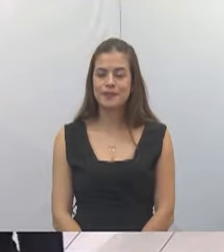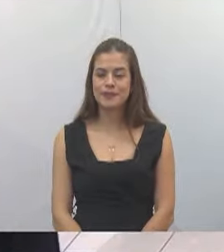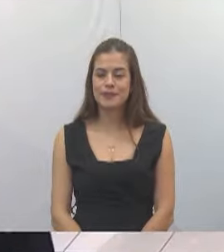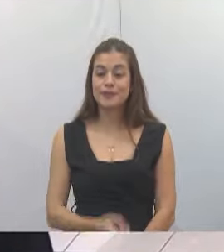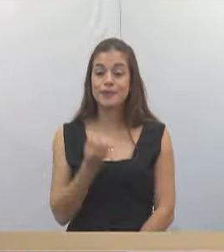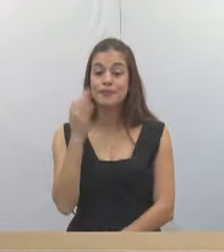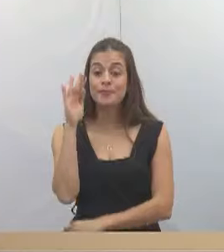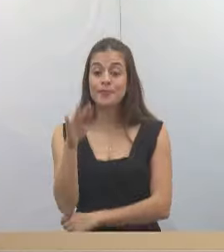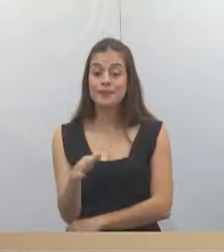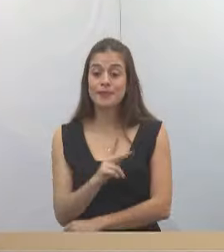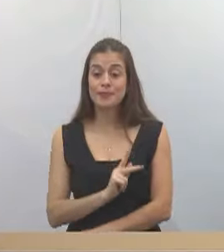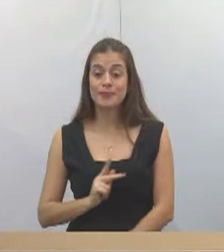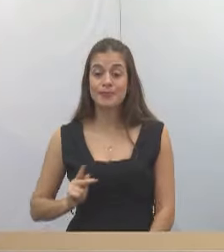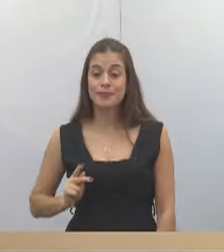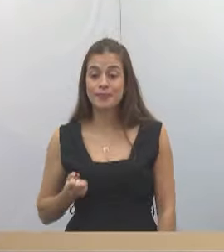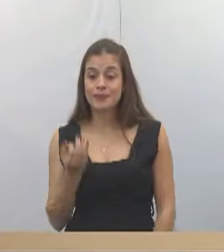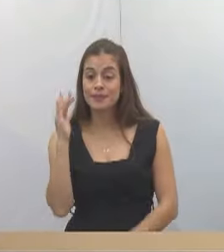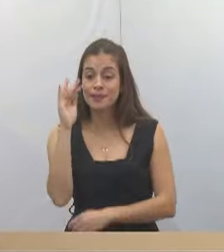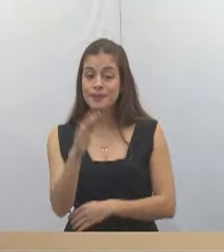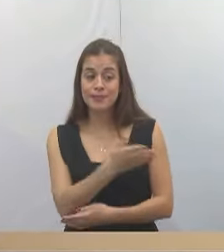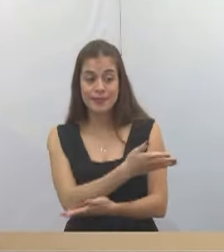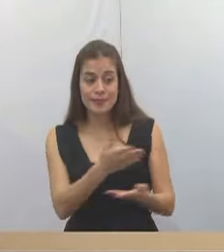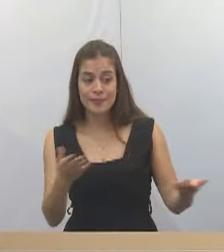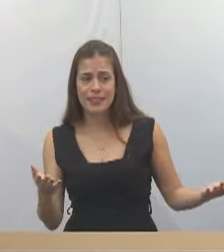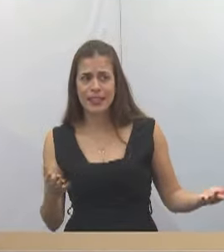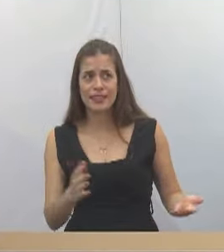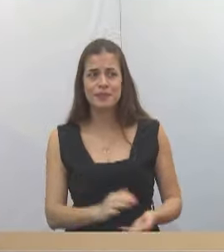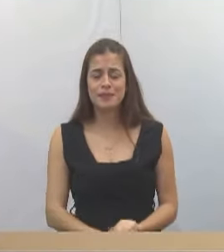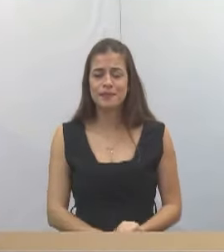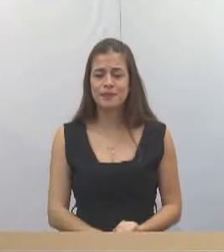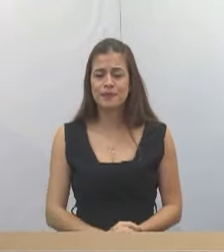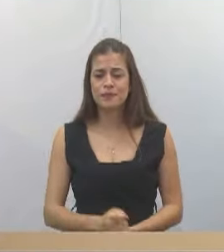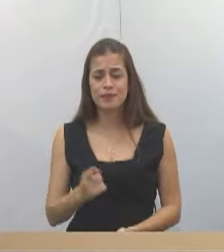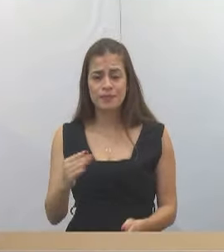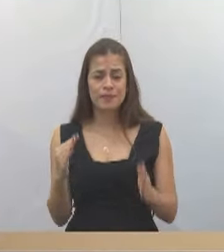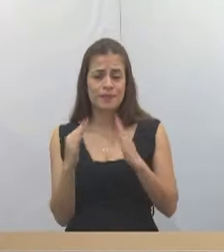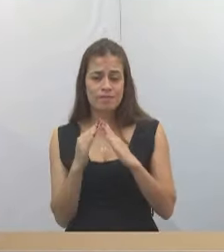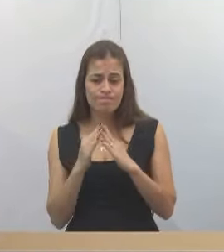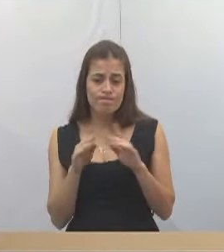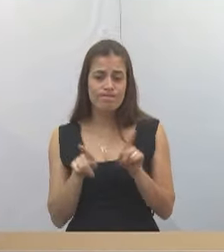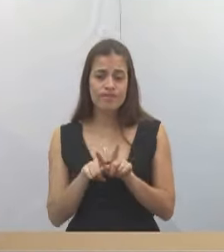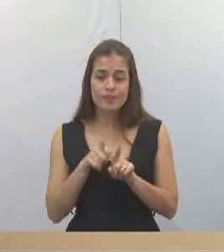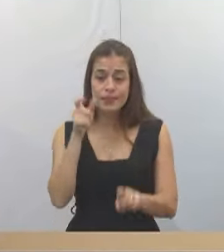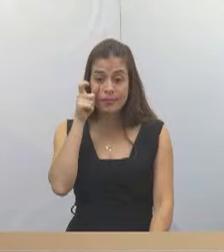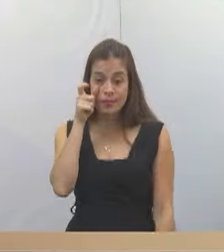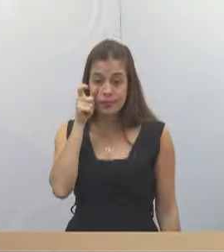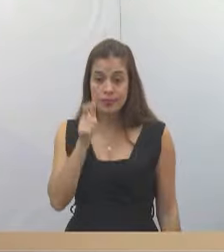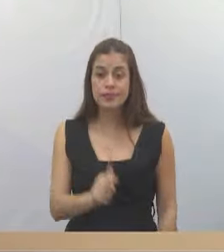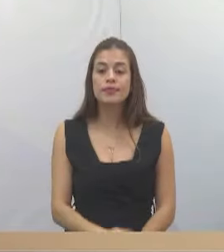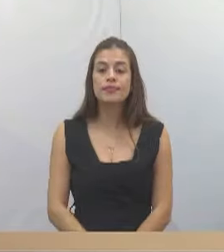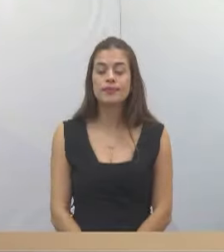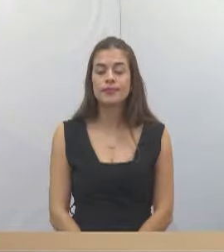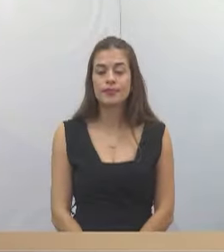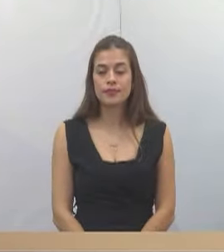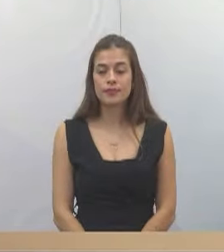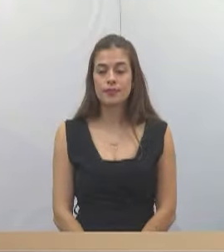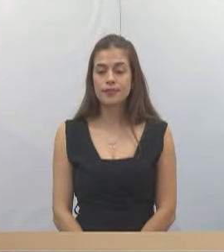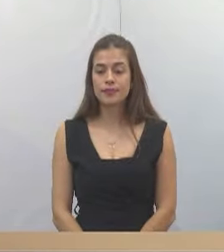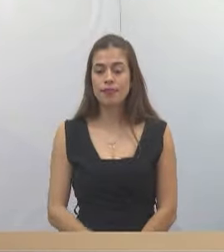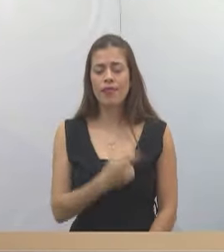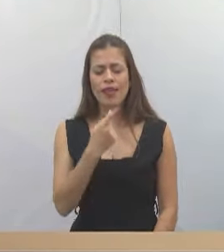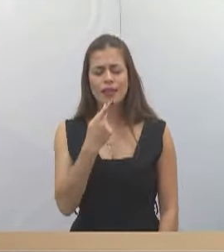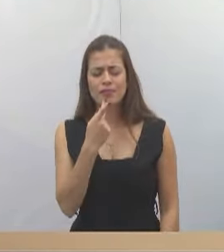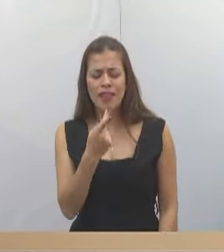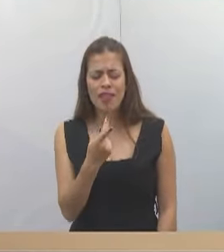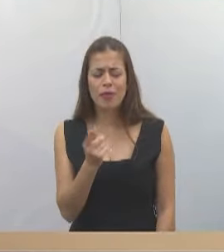Boa tarde, presidente. Boa tarde, Novos Pares. Boa tarde, você que está em casa também nos assistindo. Falar um pouquinho